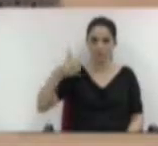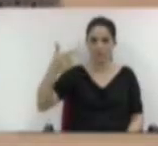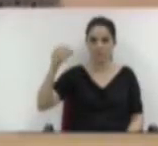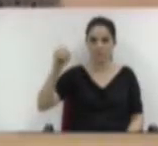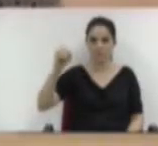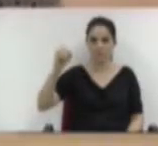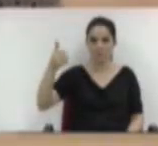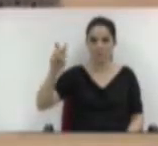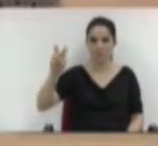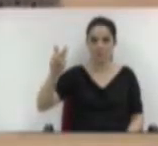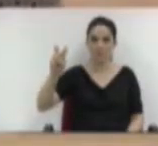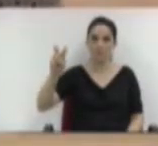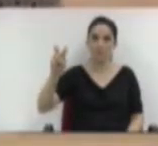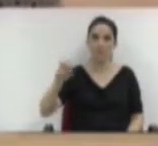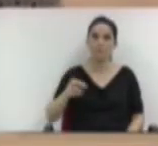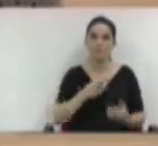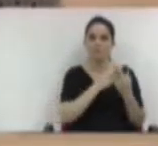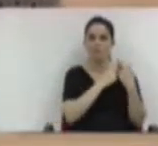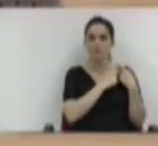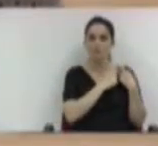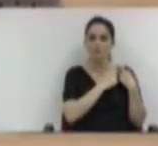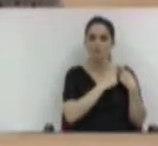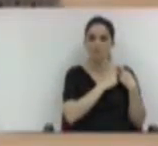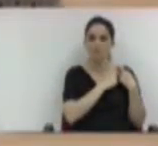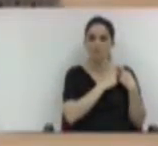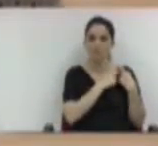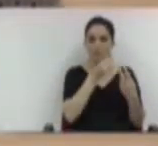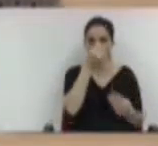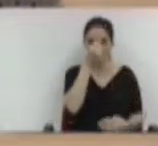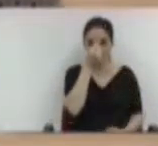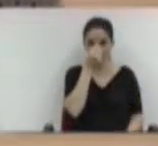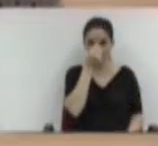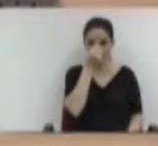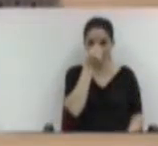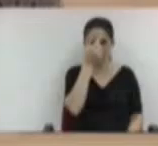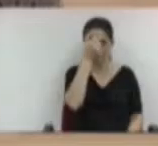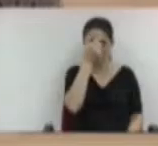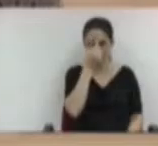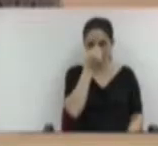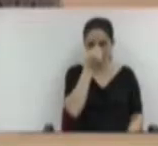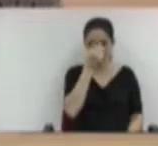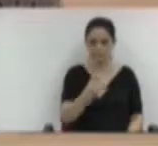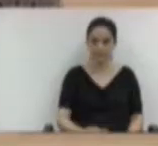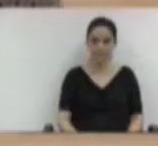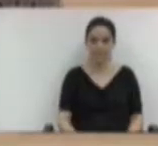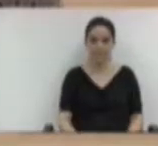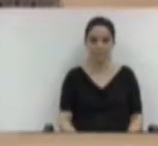898/2015, autor vereador Edivaldo Soares Antunes, Dinho.